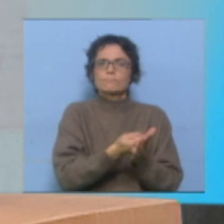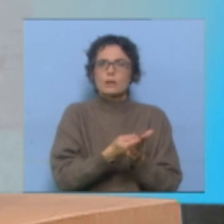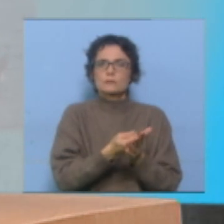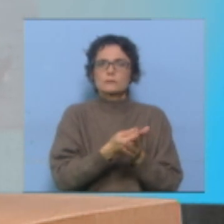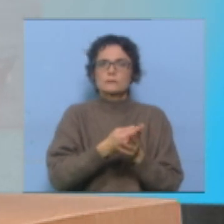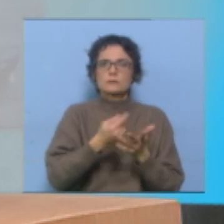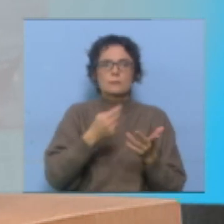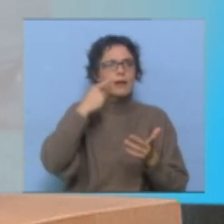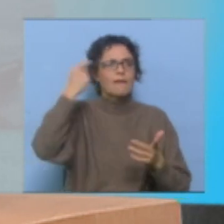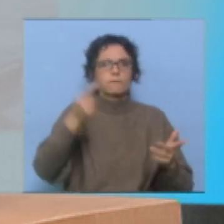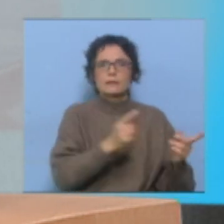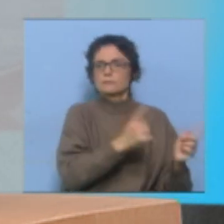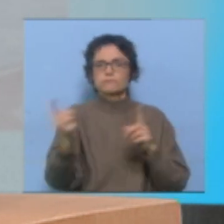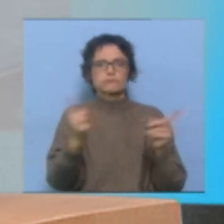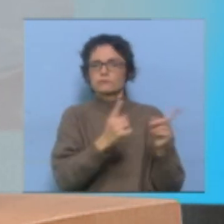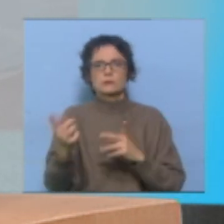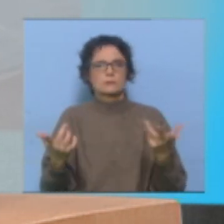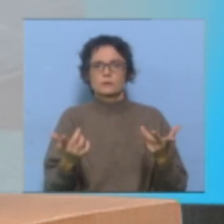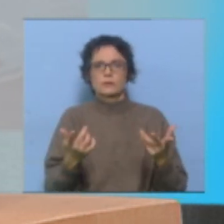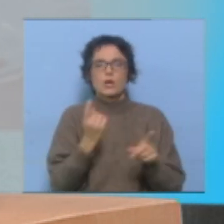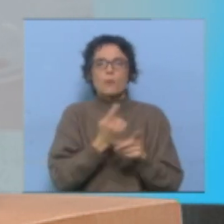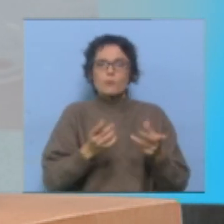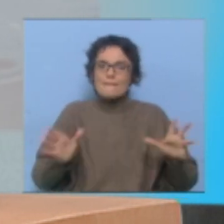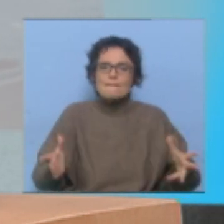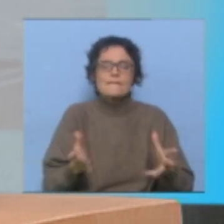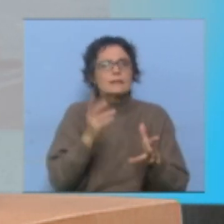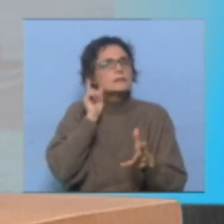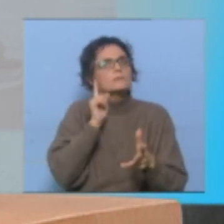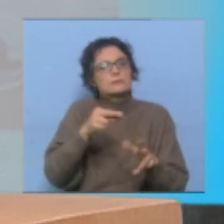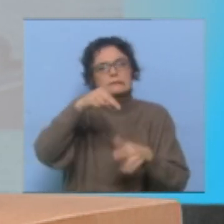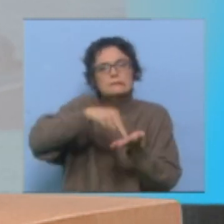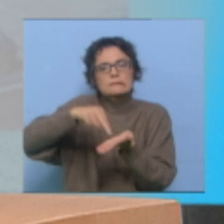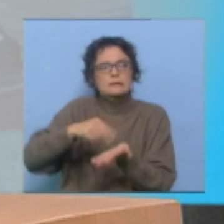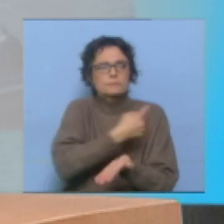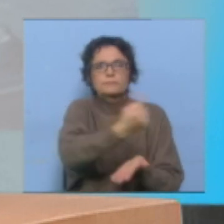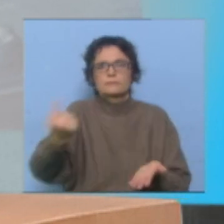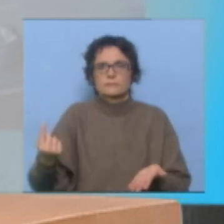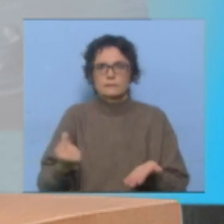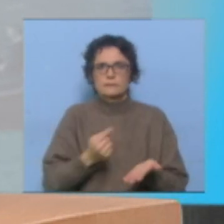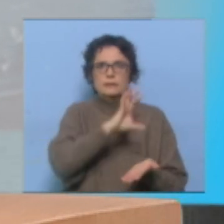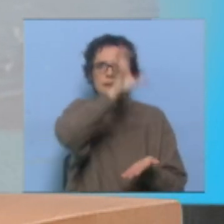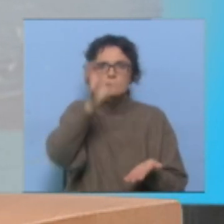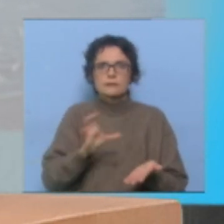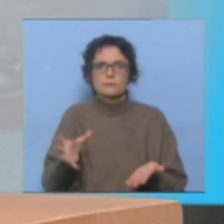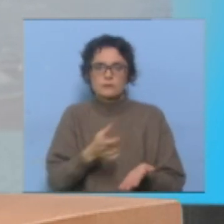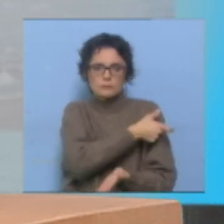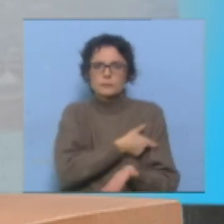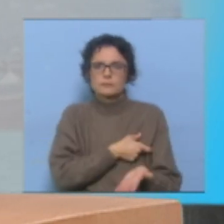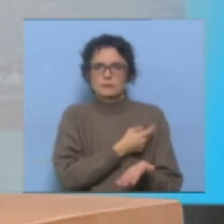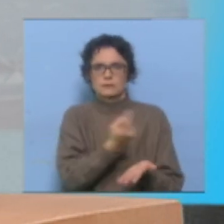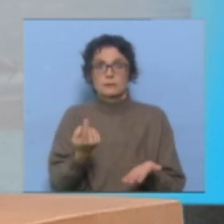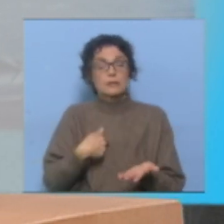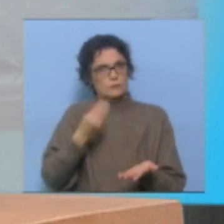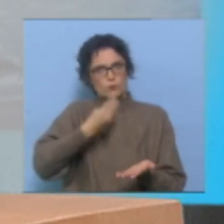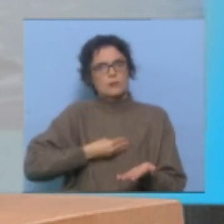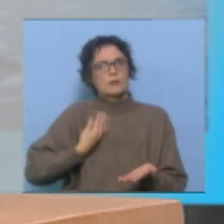fosse a falta de dinheiro para a viagem ou para a estadia que impedisse que as pessoas fossem. Portanto, isto significa que o Papa tem uma preocupação enorme com